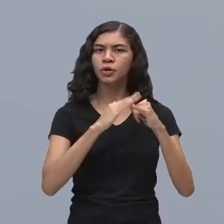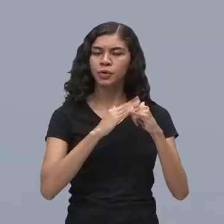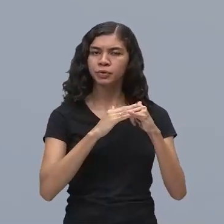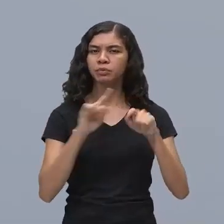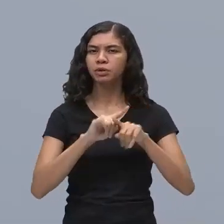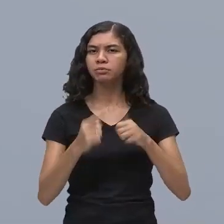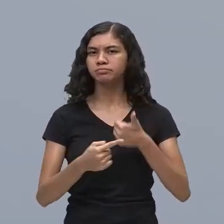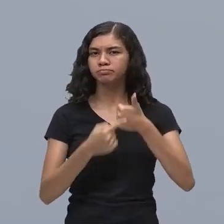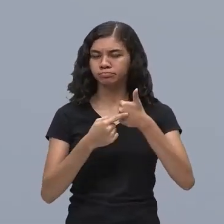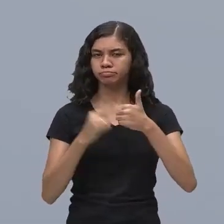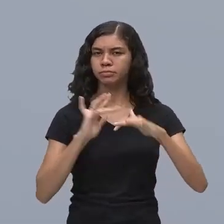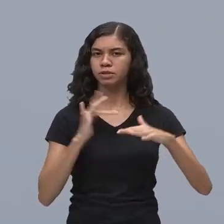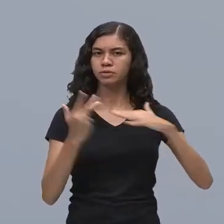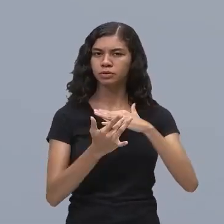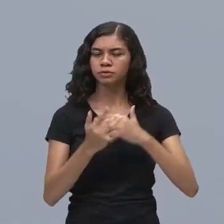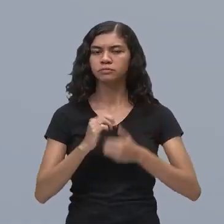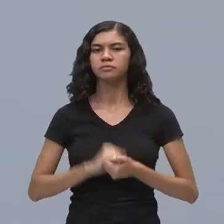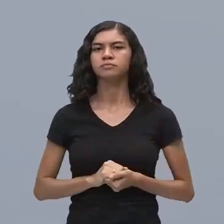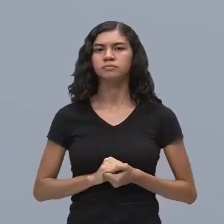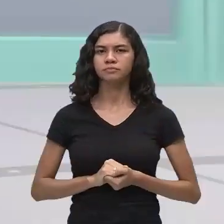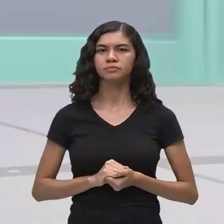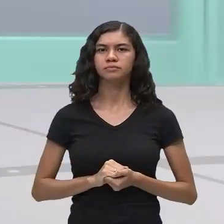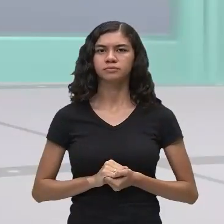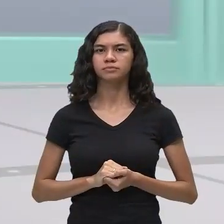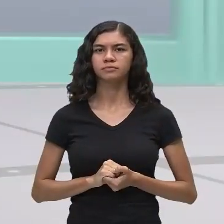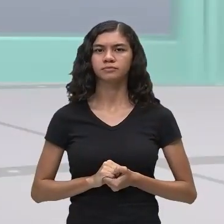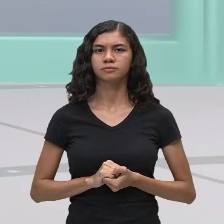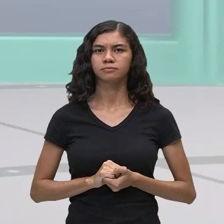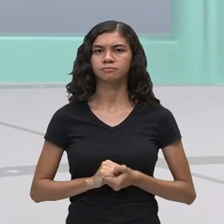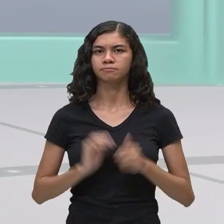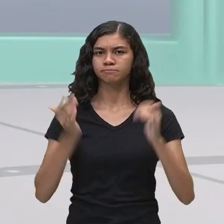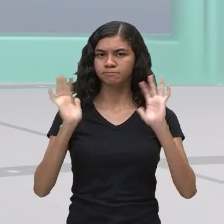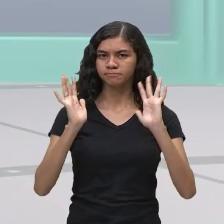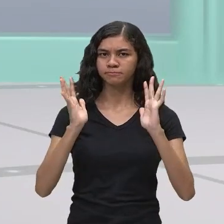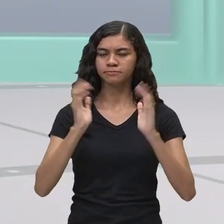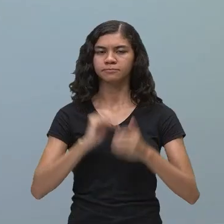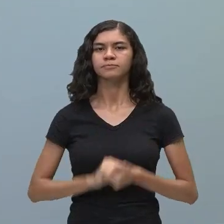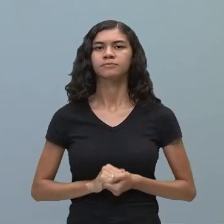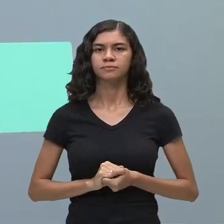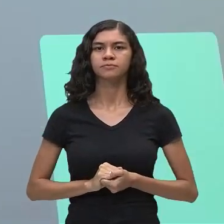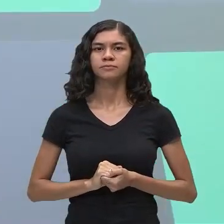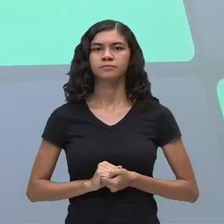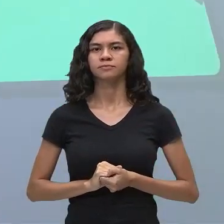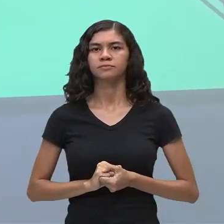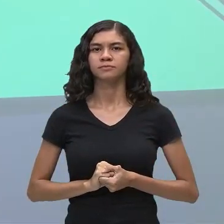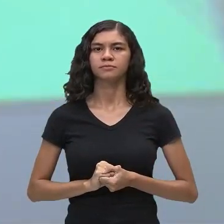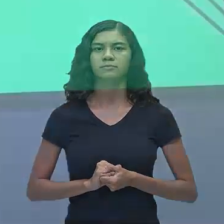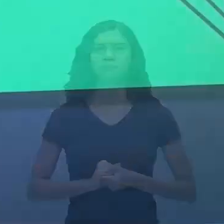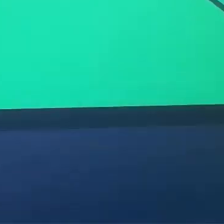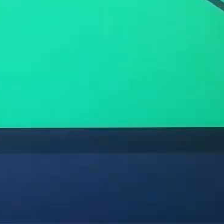sigam o @Contraturno Digital. Até a próxima! Tchau!